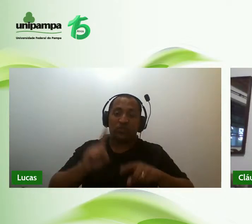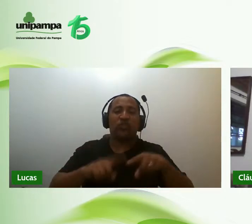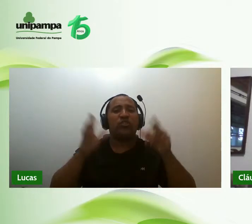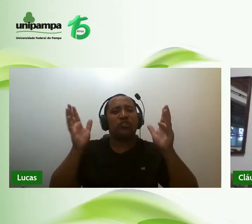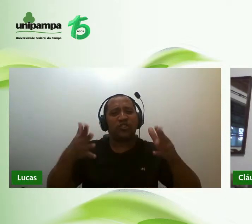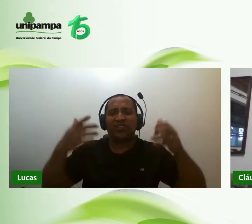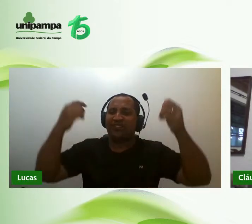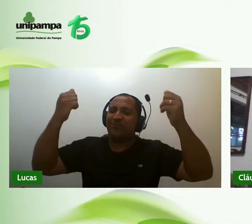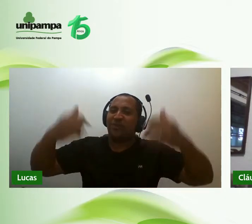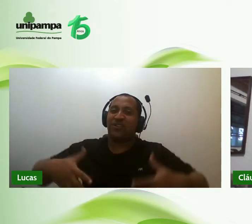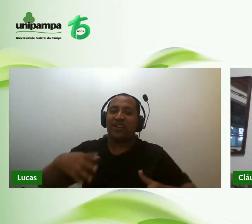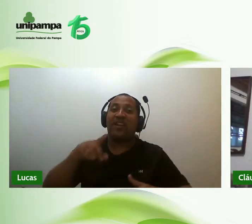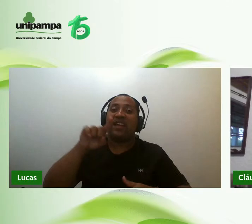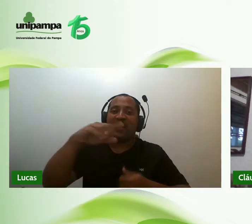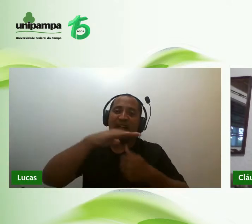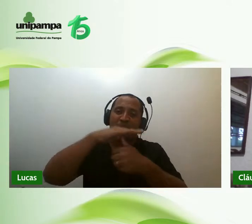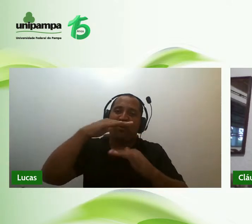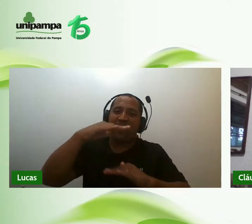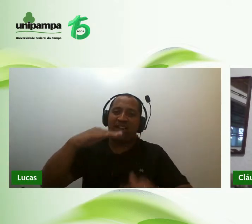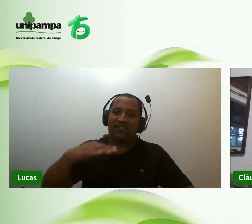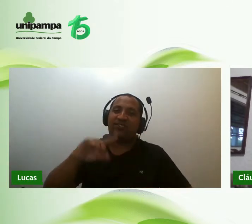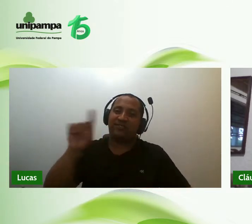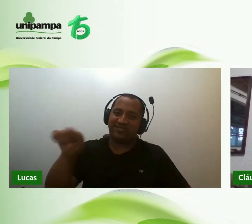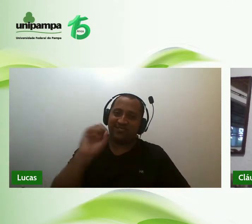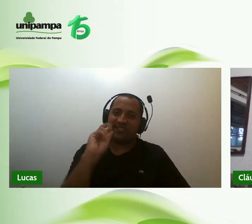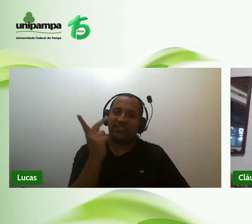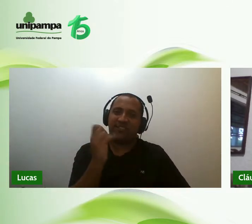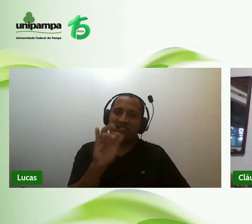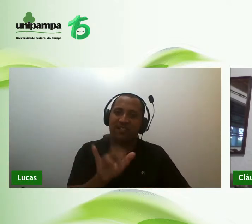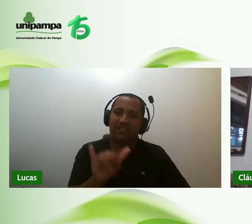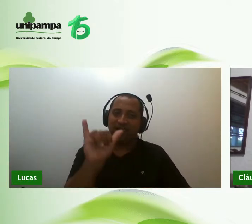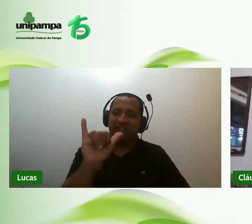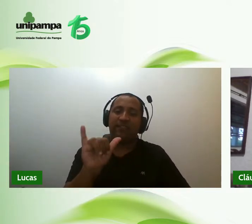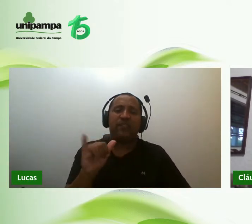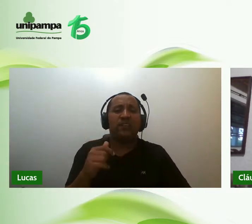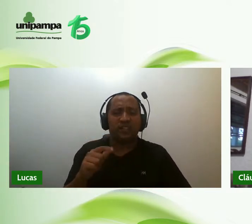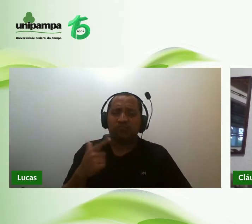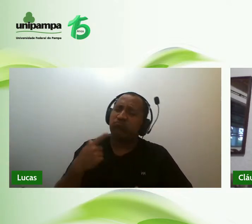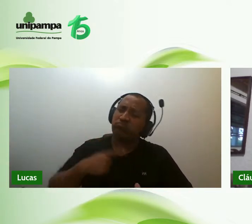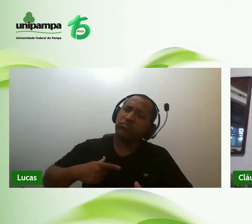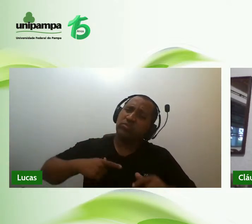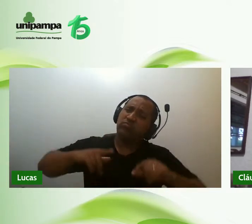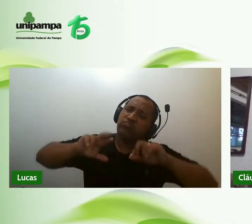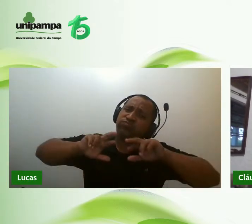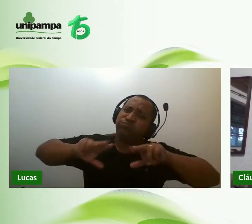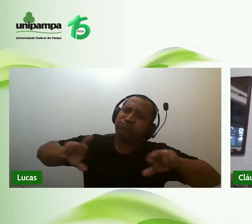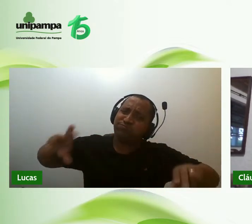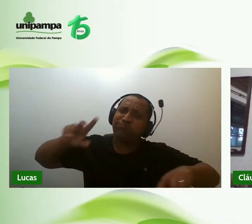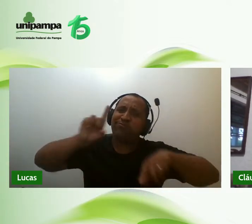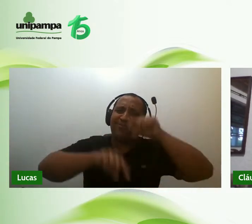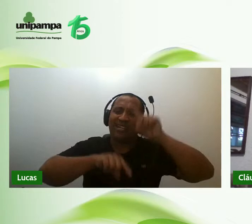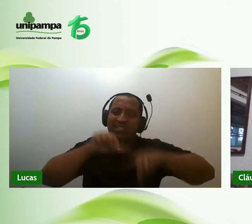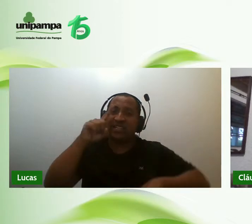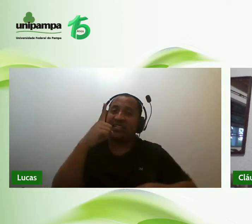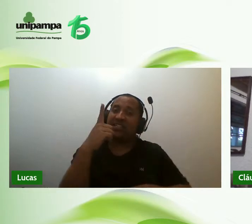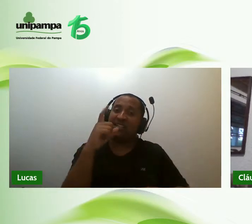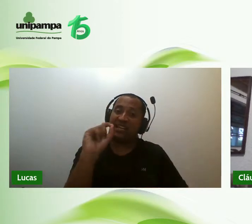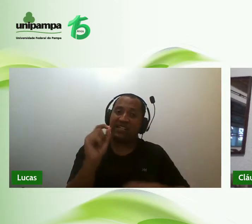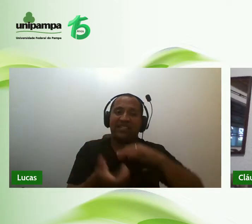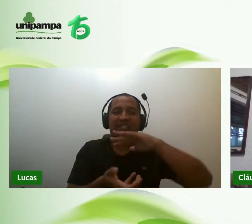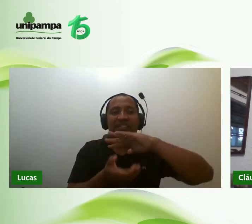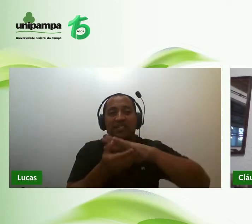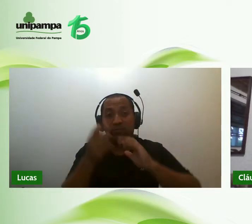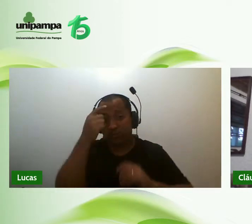citadas pela nossa pró-reitora. Destacamos que uma série de ações estão sendo desenvolvidas nos 10 campi da Unipampa ao longo de toda essa